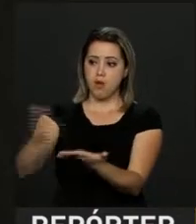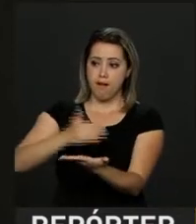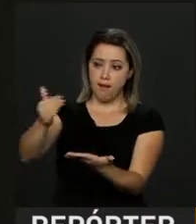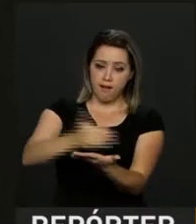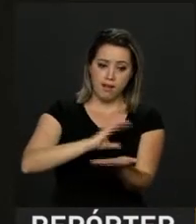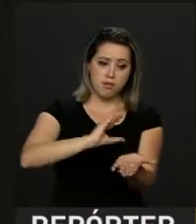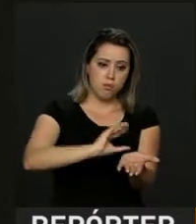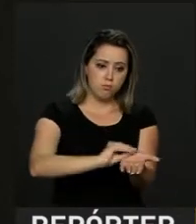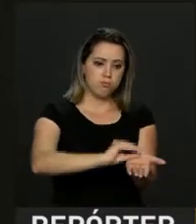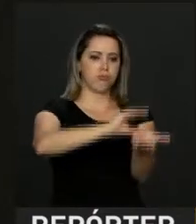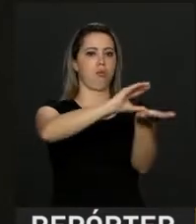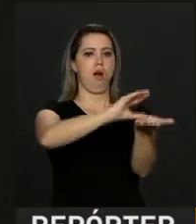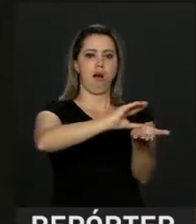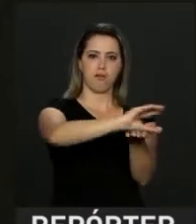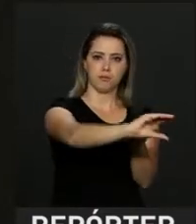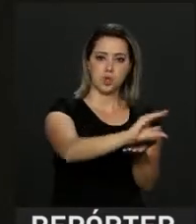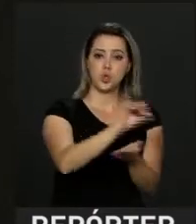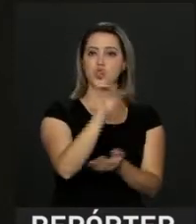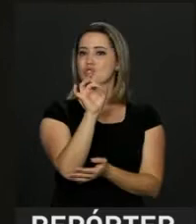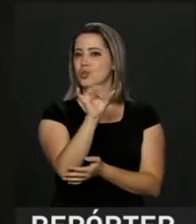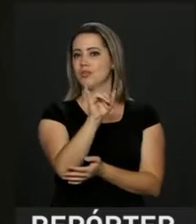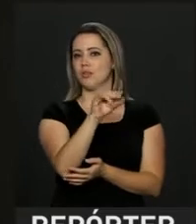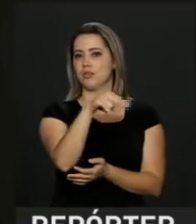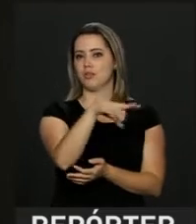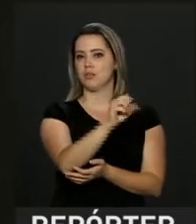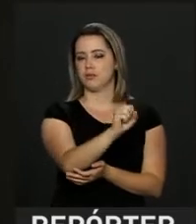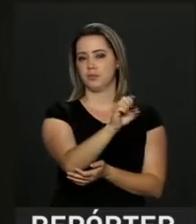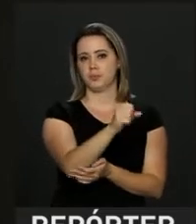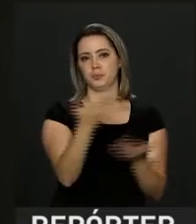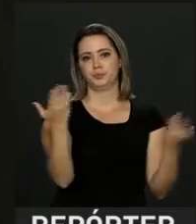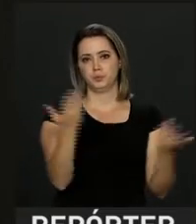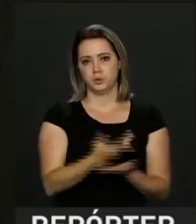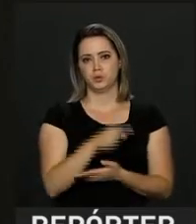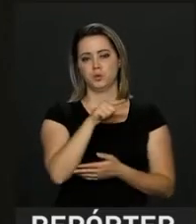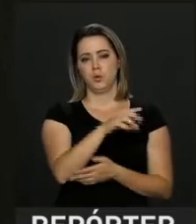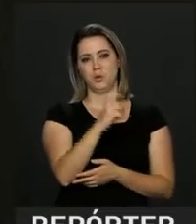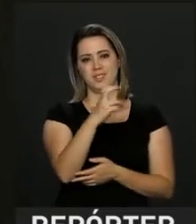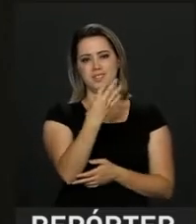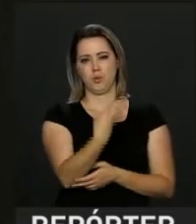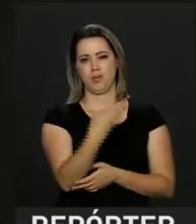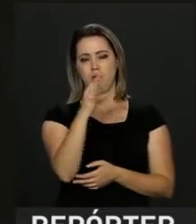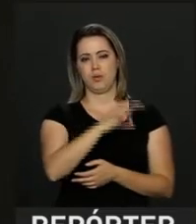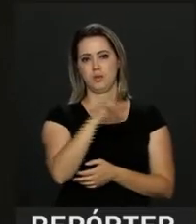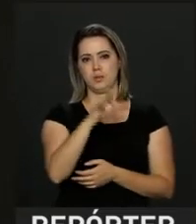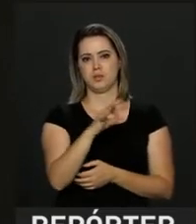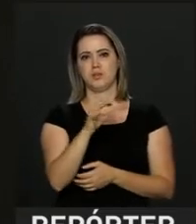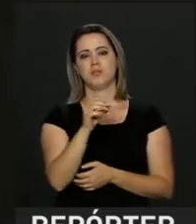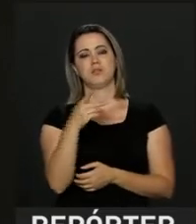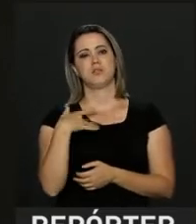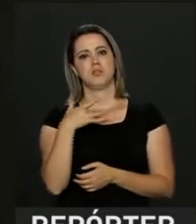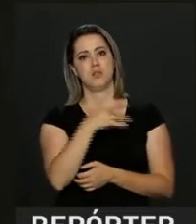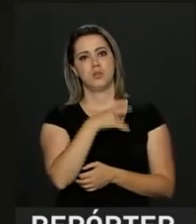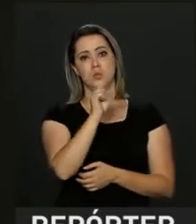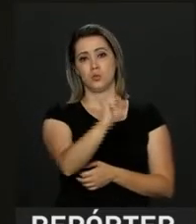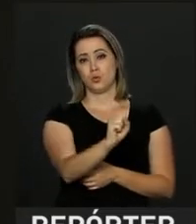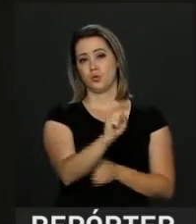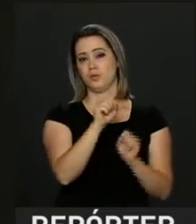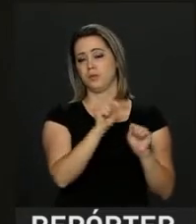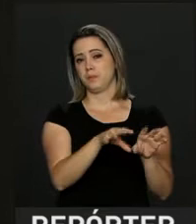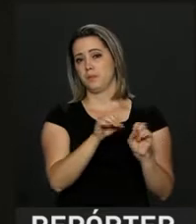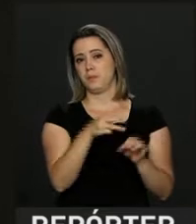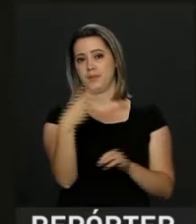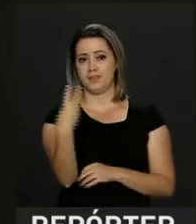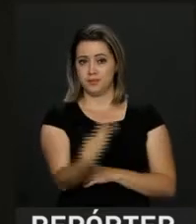gastando muito com com o hoje e pouco amanhã a previdência gás 54% saúde 8 educação menos de 3